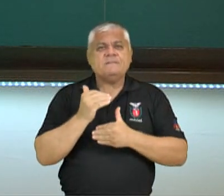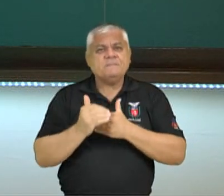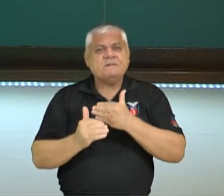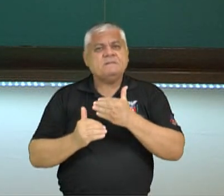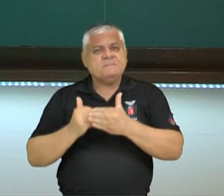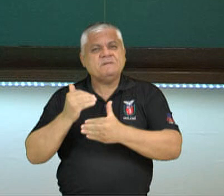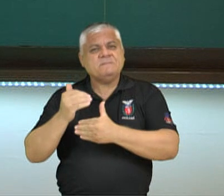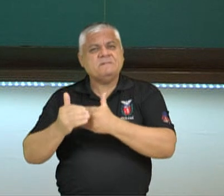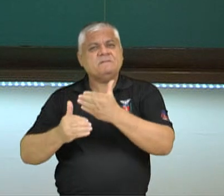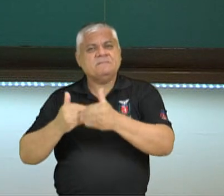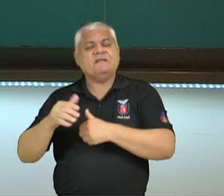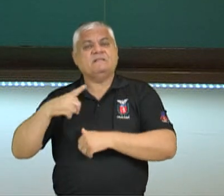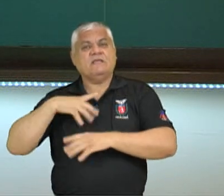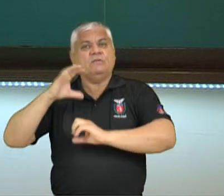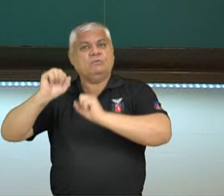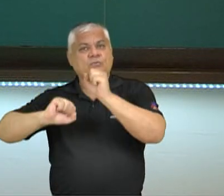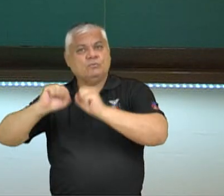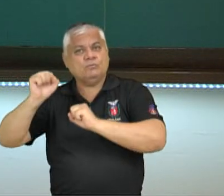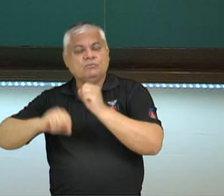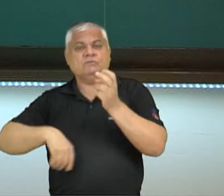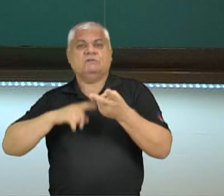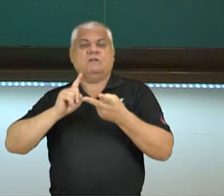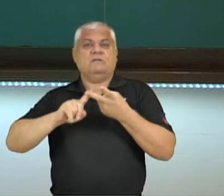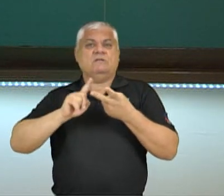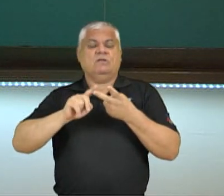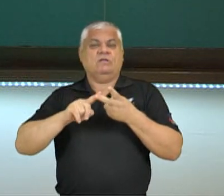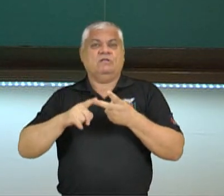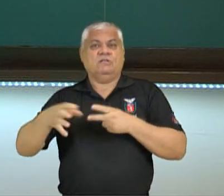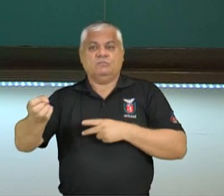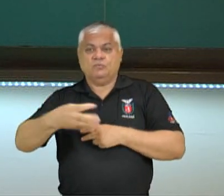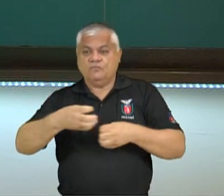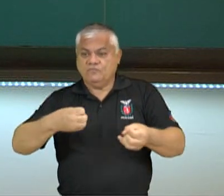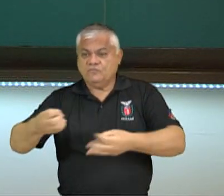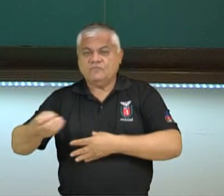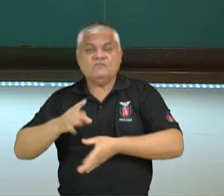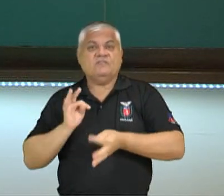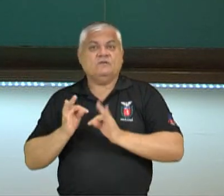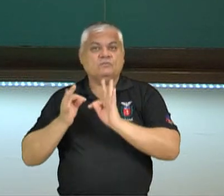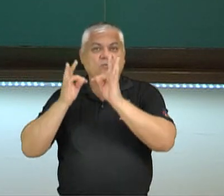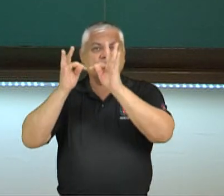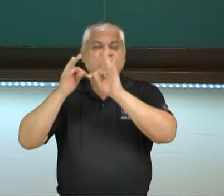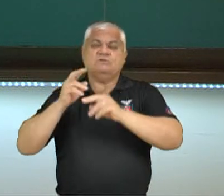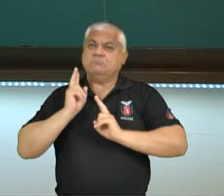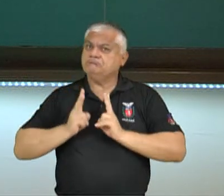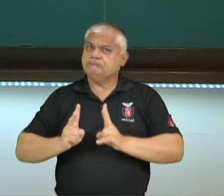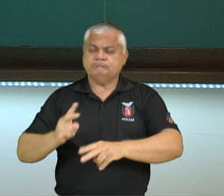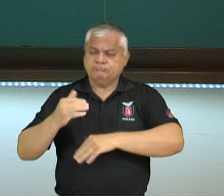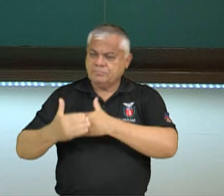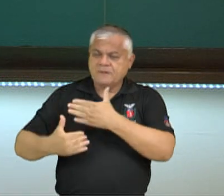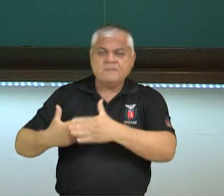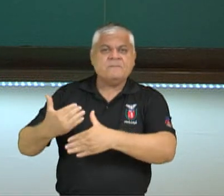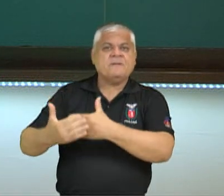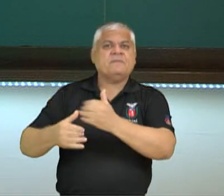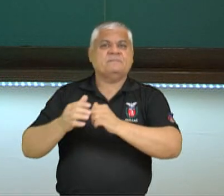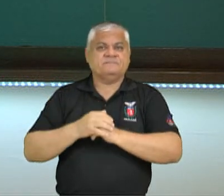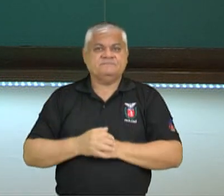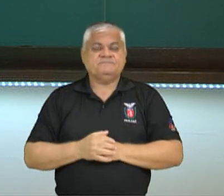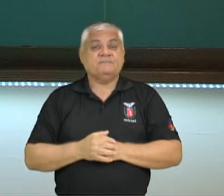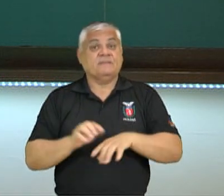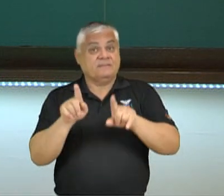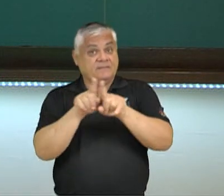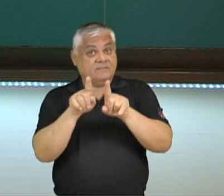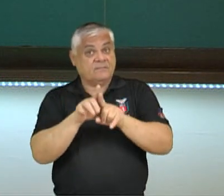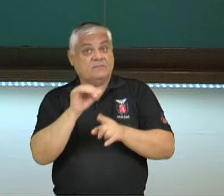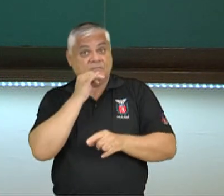O desenvolvimento da indústria, o desenvolvimento de novas tecnologias, ele acontece no nosso dia a dia. E é claro também